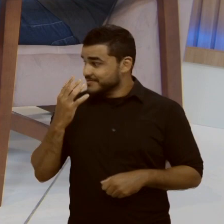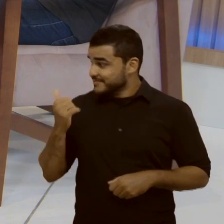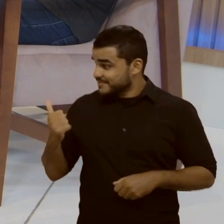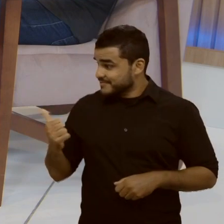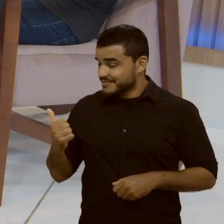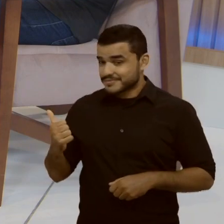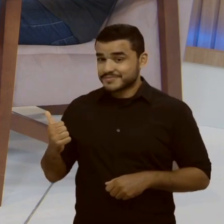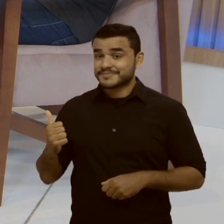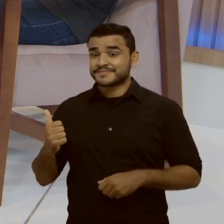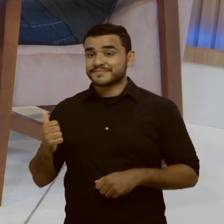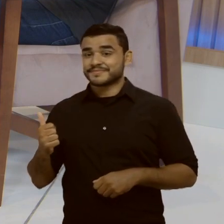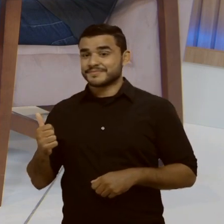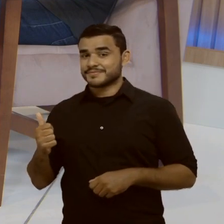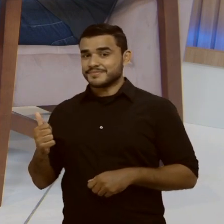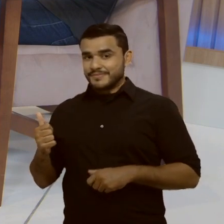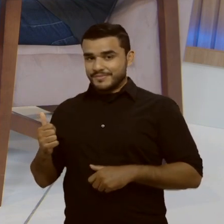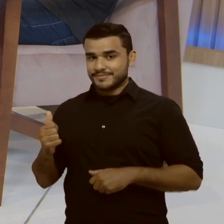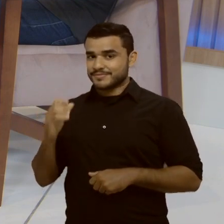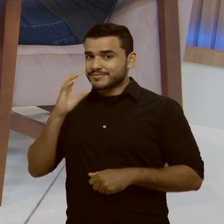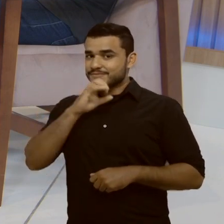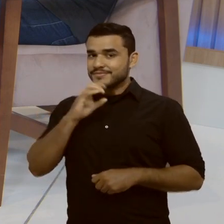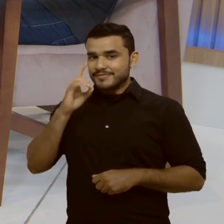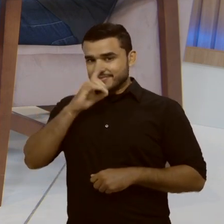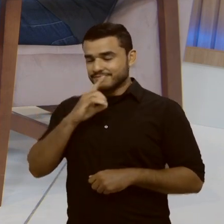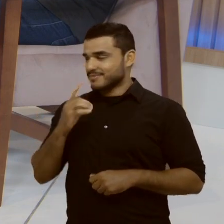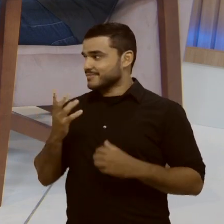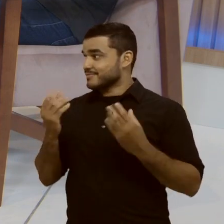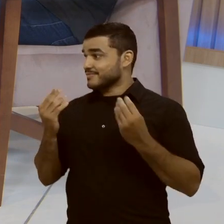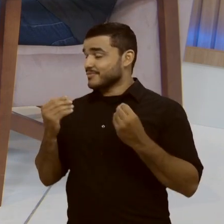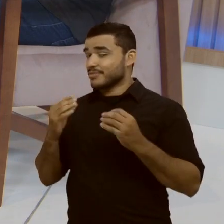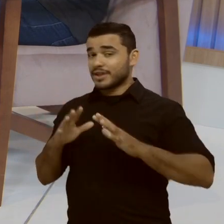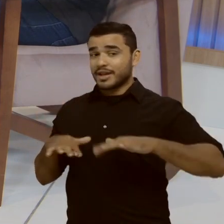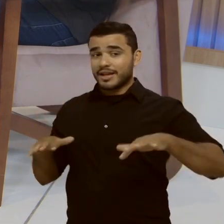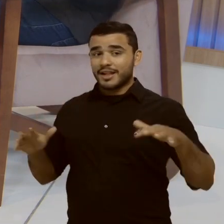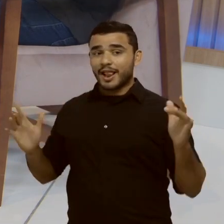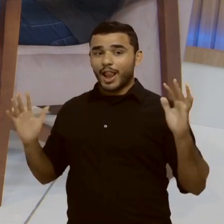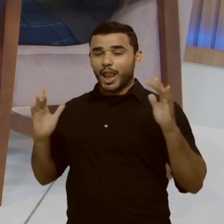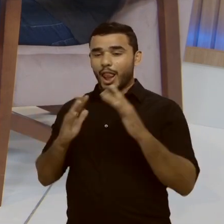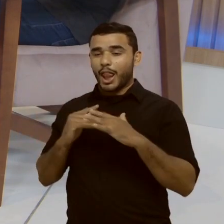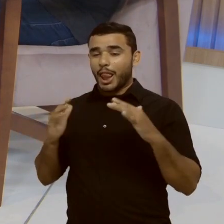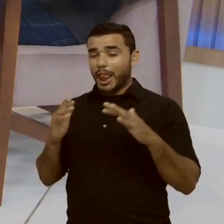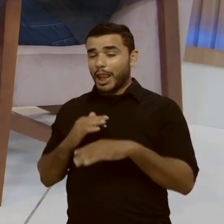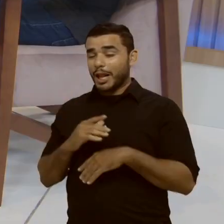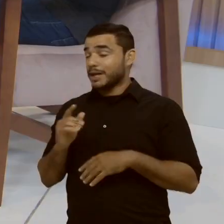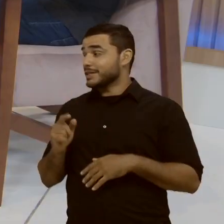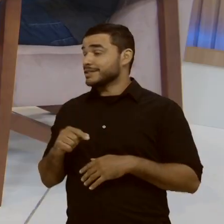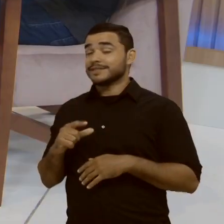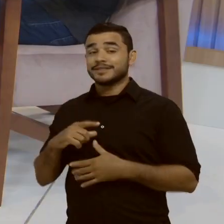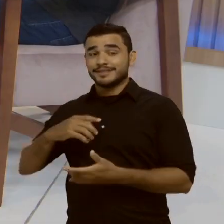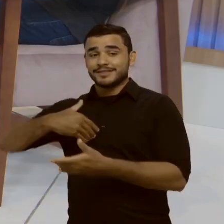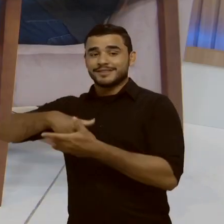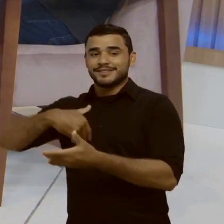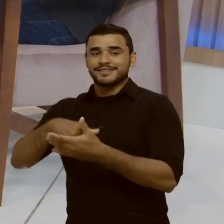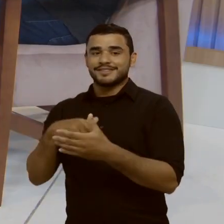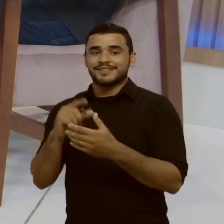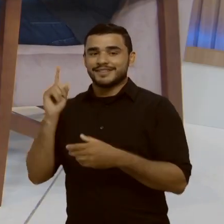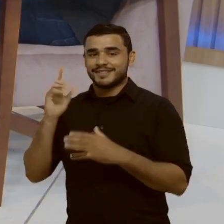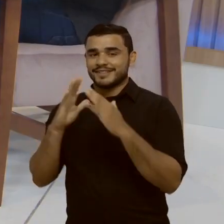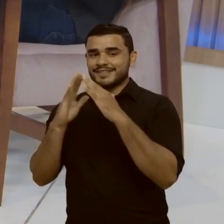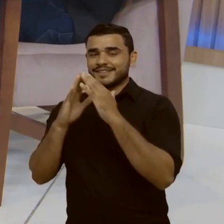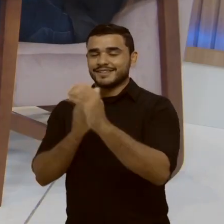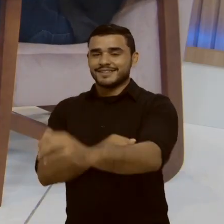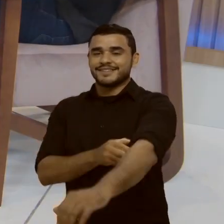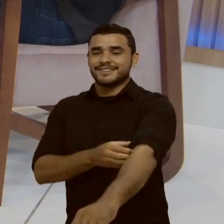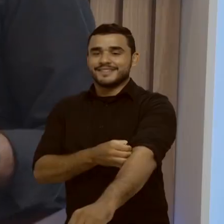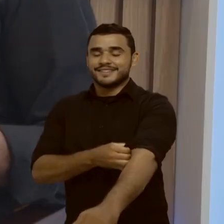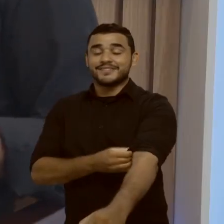semana massa? Foi massa demais, uma ruma de menino lá em casa. Tô sabendo já, tô sabendo. E teve futebol, viu? Teve futebol lá por cá.